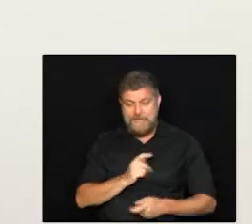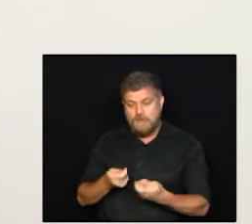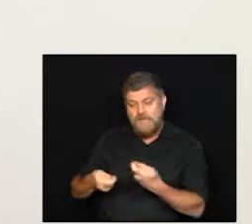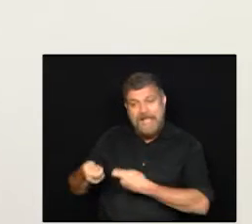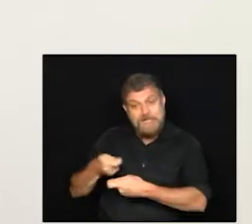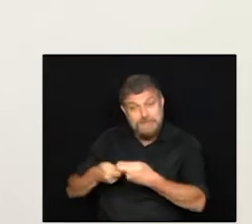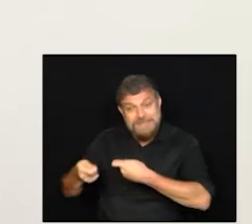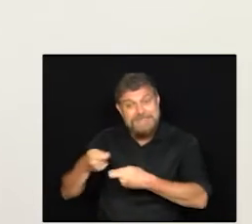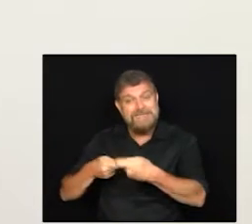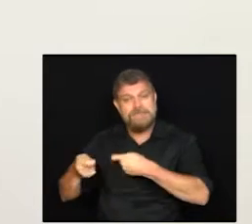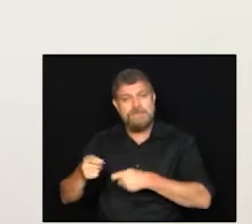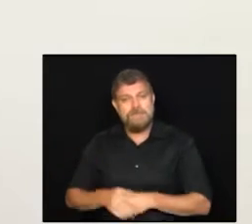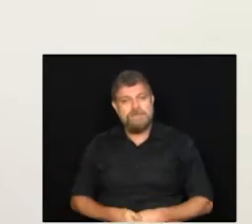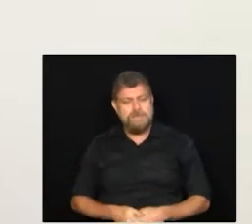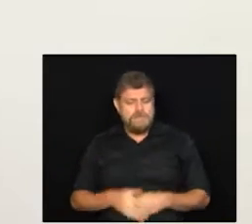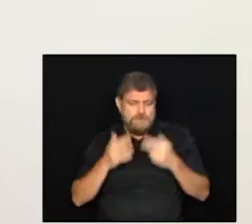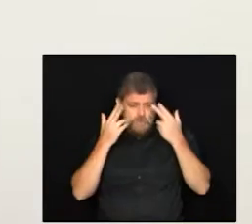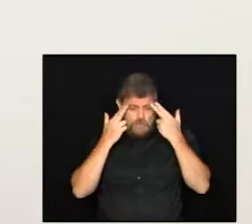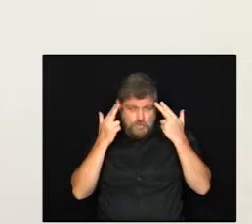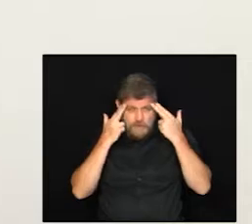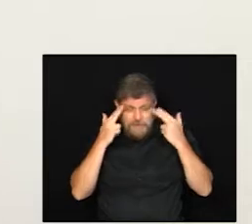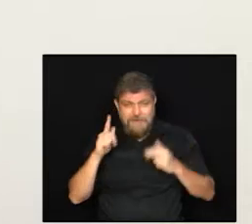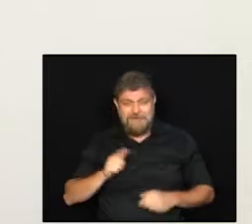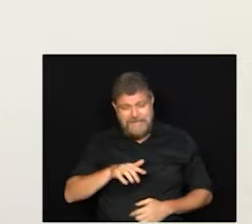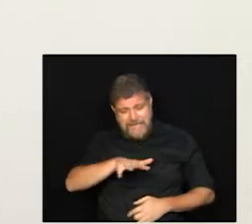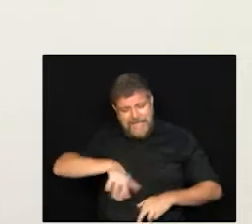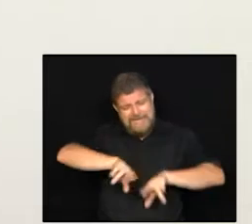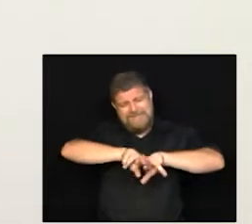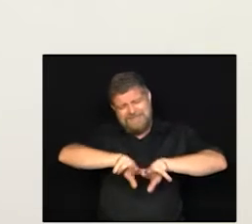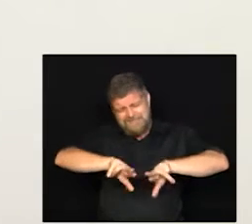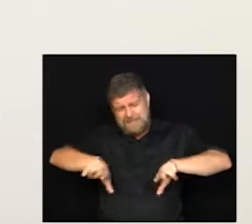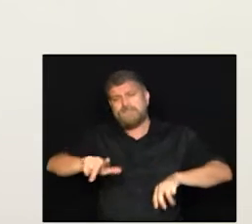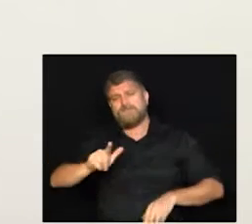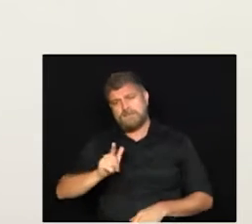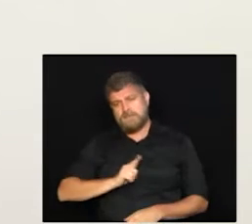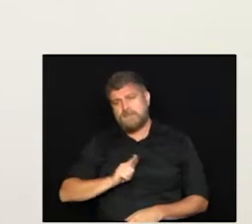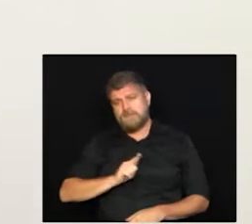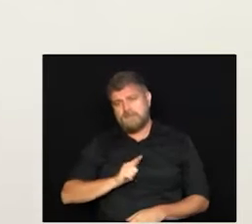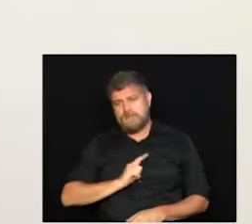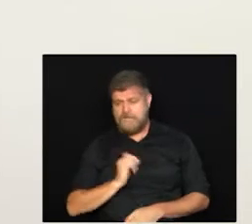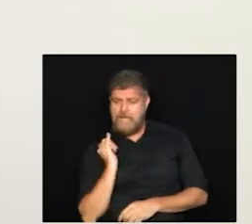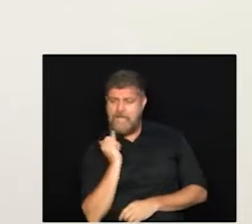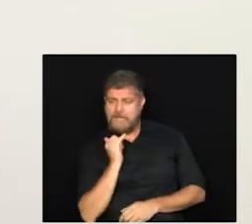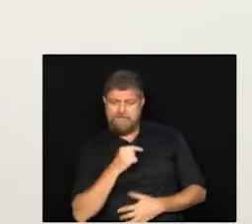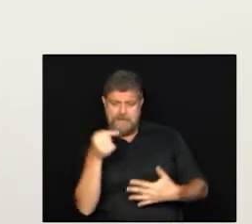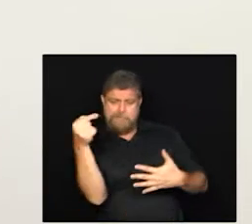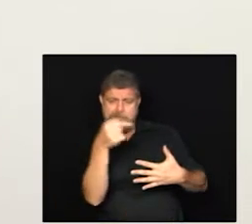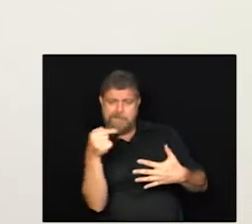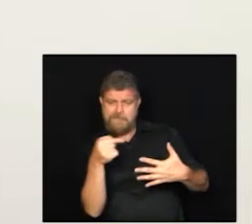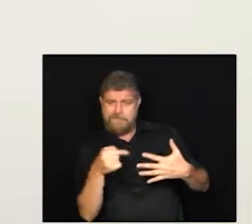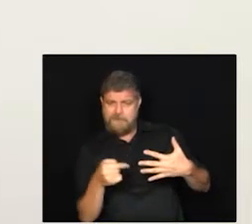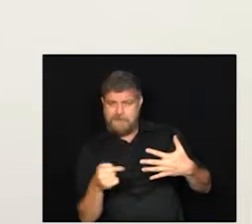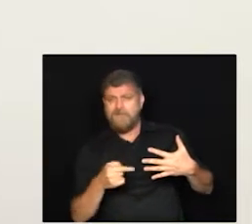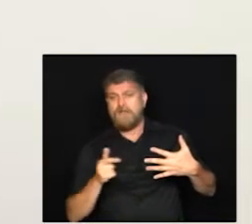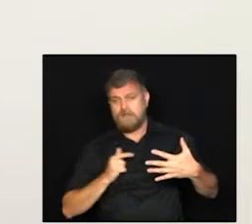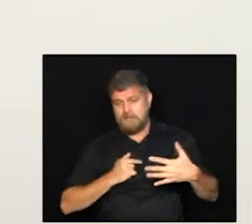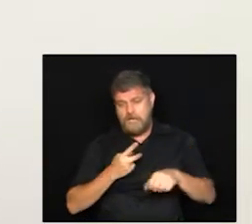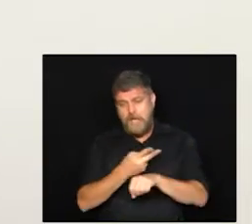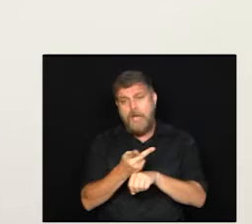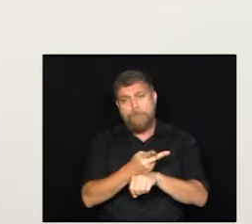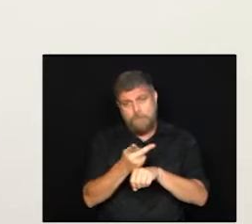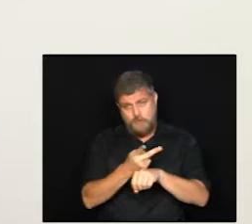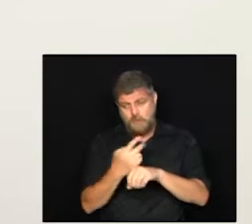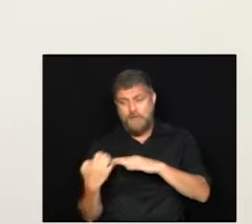administração. Mas normalmente nós temos para todas as áreas. Essas que eu falei para você é que normalmente tem mais procura por parte